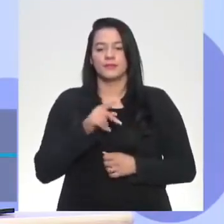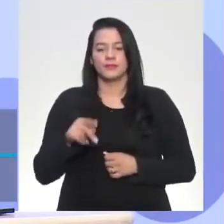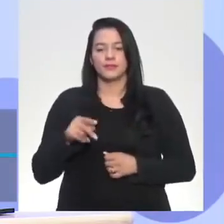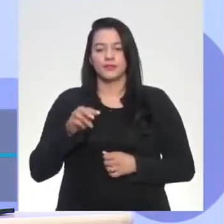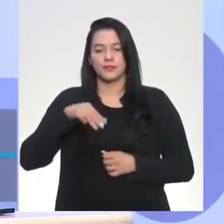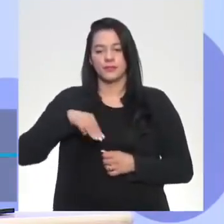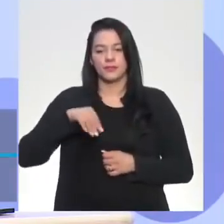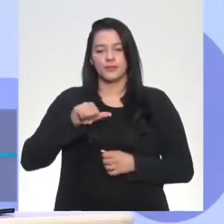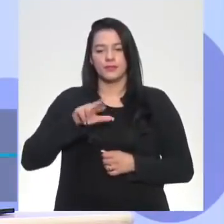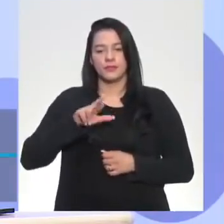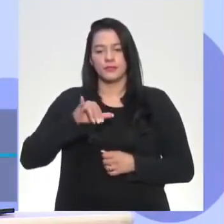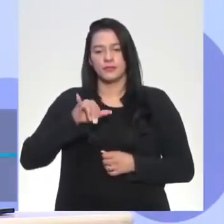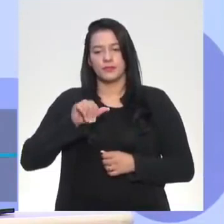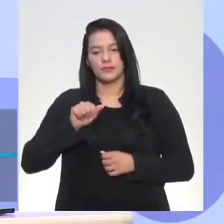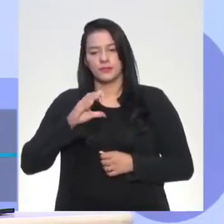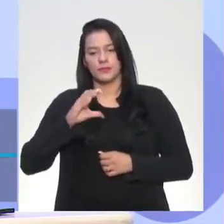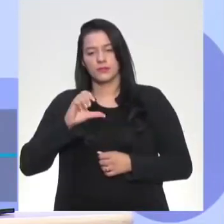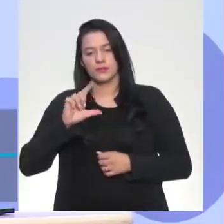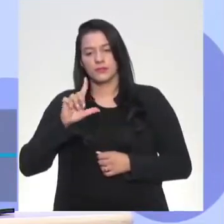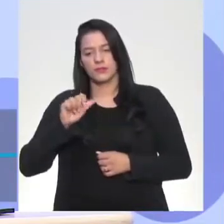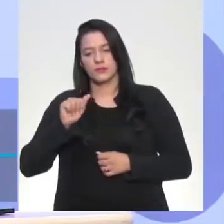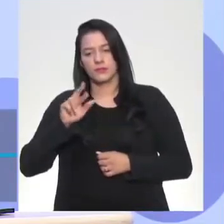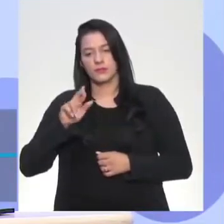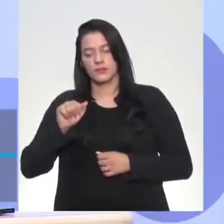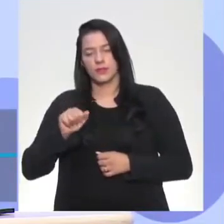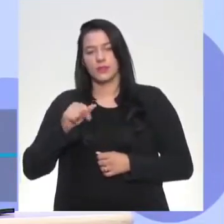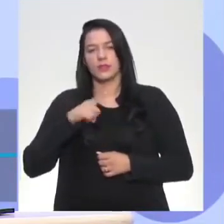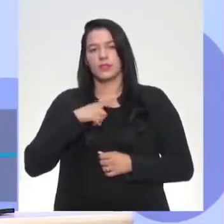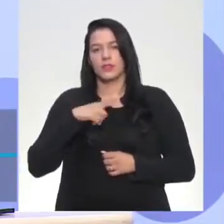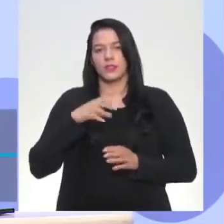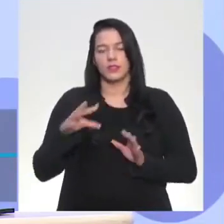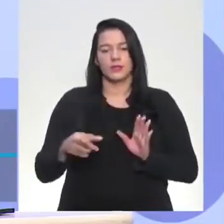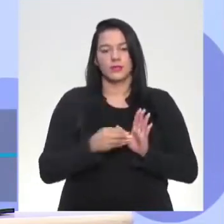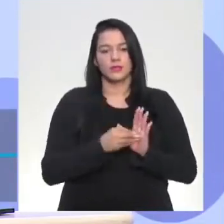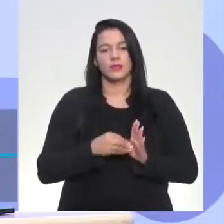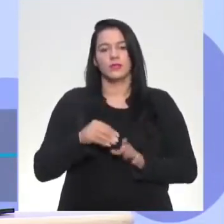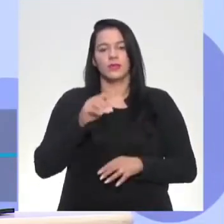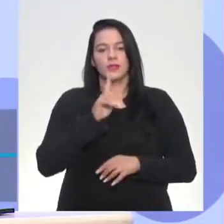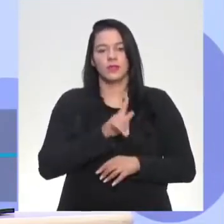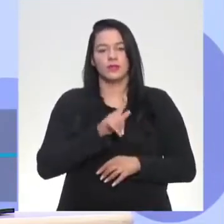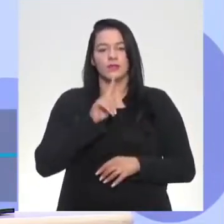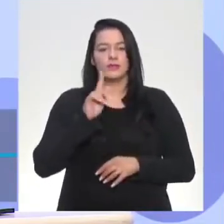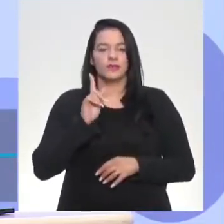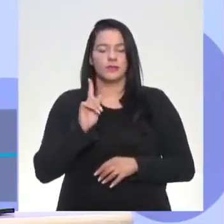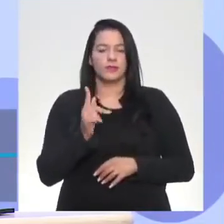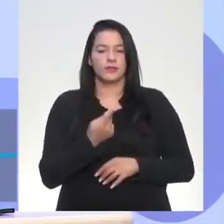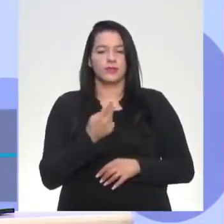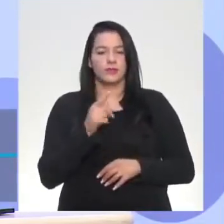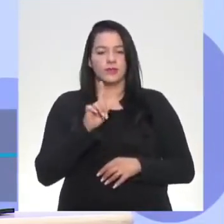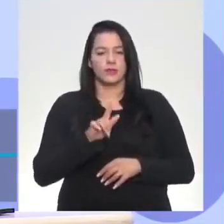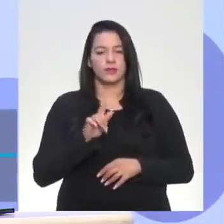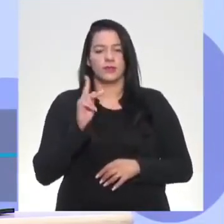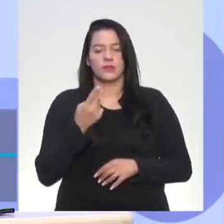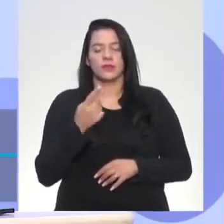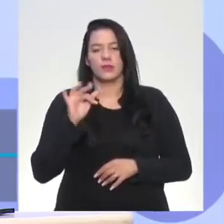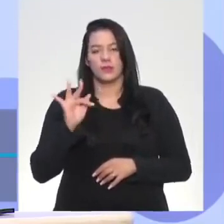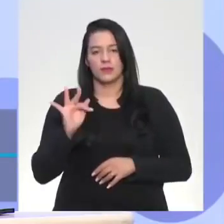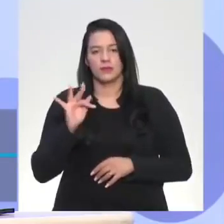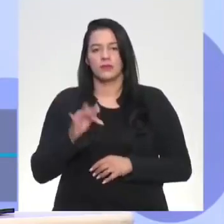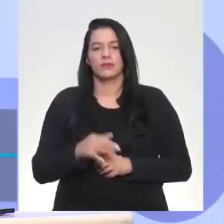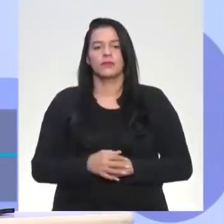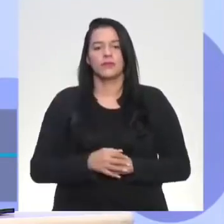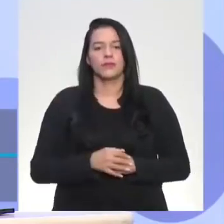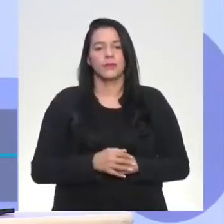tá? Colocou aqui os segmentos, que é a professora, né? Maria Clara, FG, GH, HF. E ela tá com os alunos